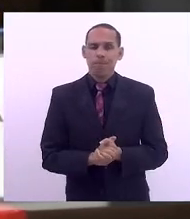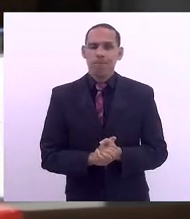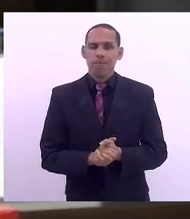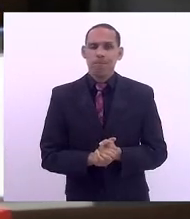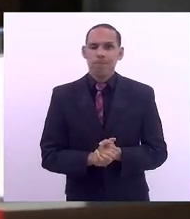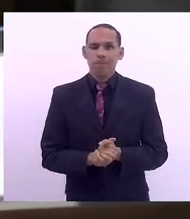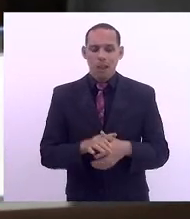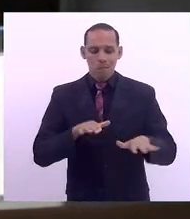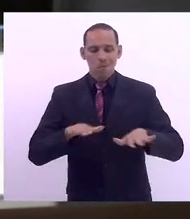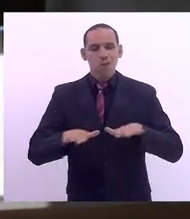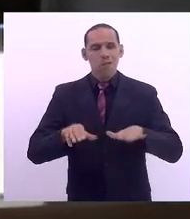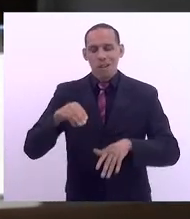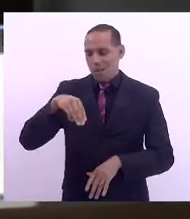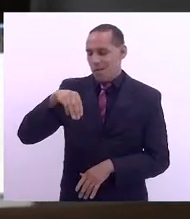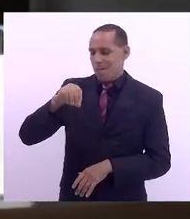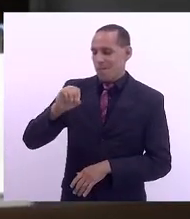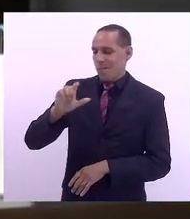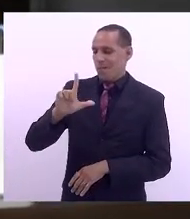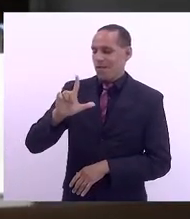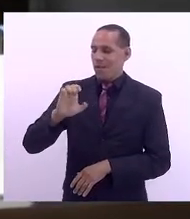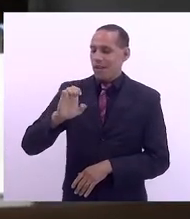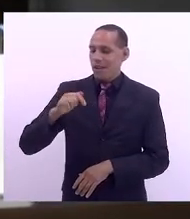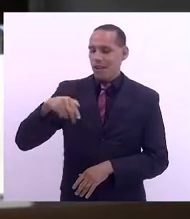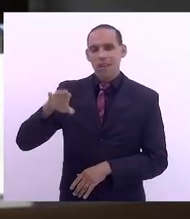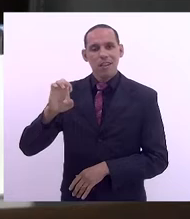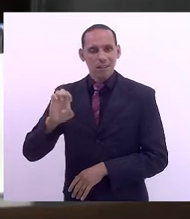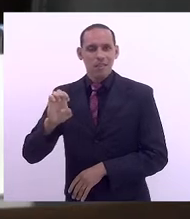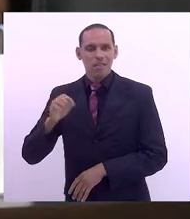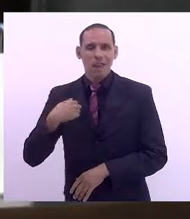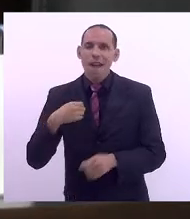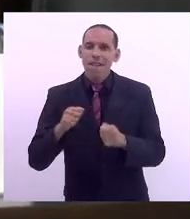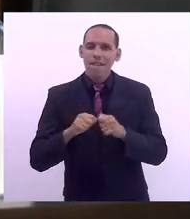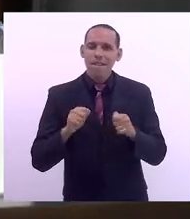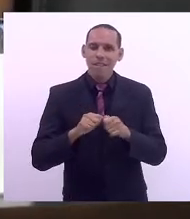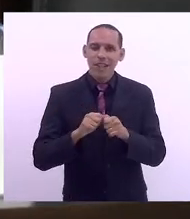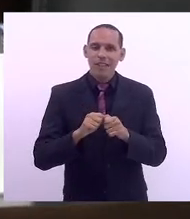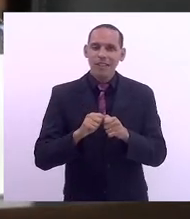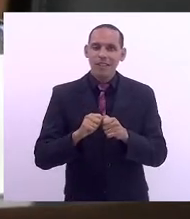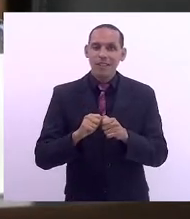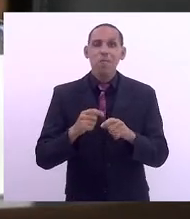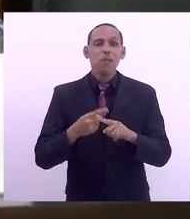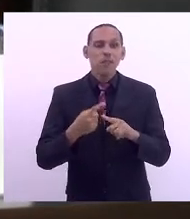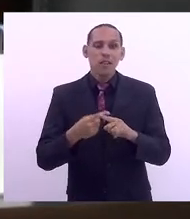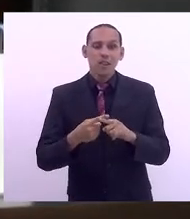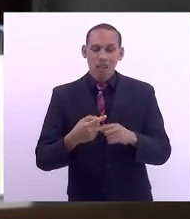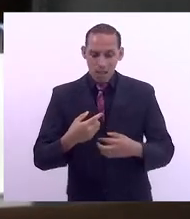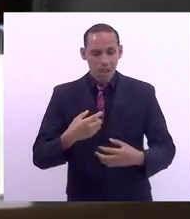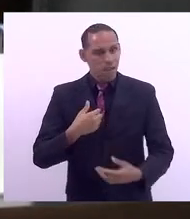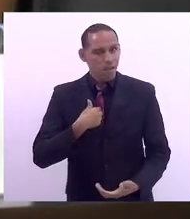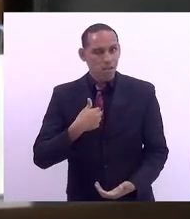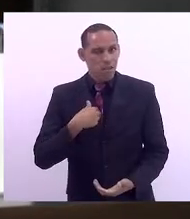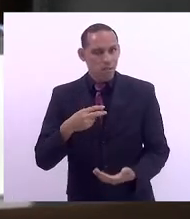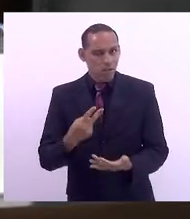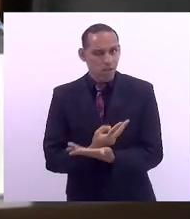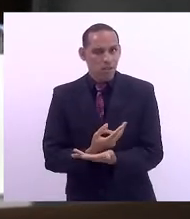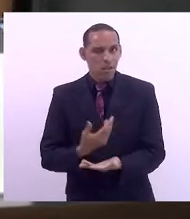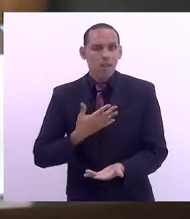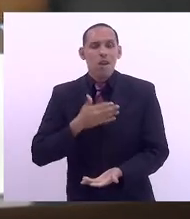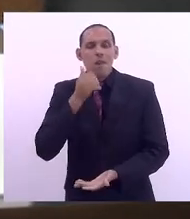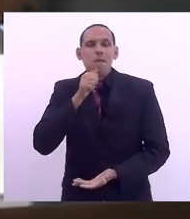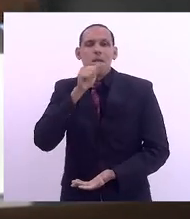do movimento Moleque, que eu tive que fazer a partir dessa situação minha particular, porque eu sou mãe